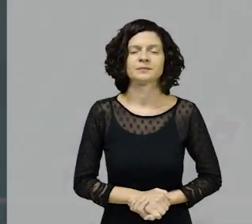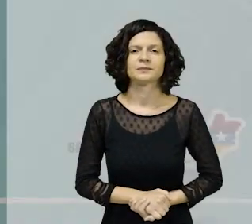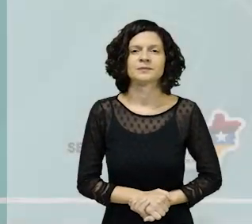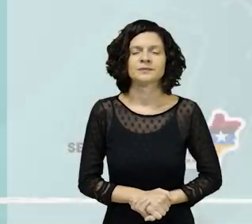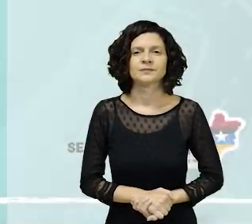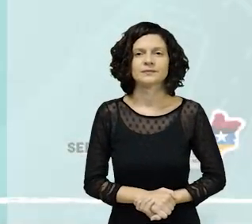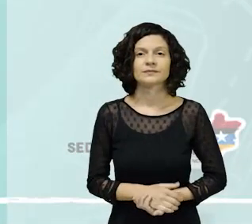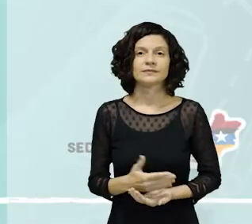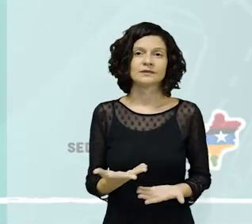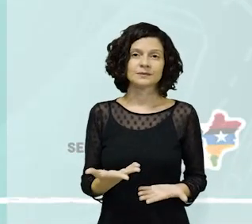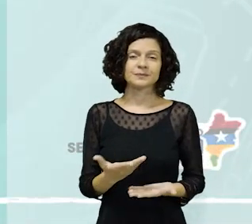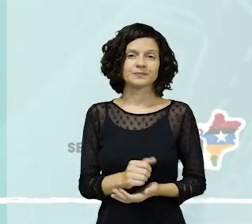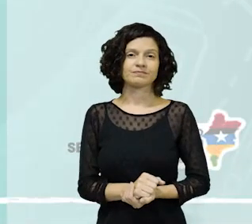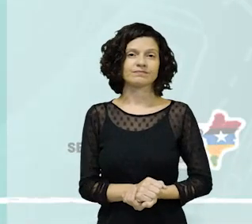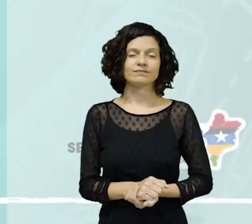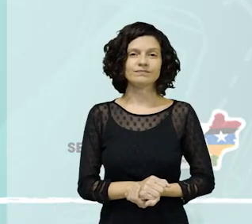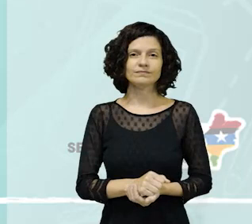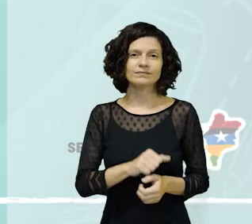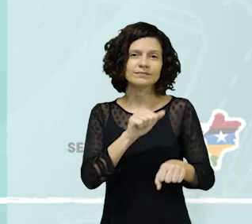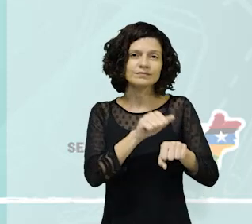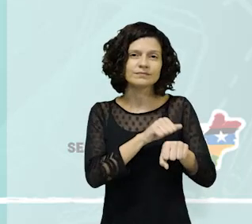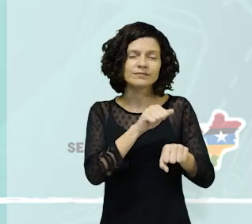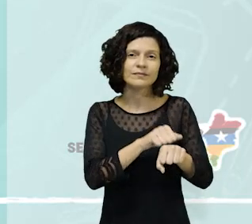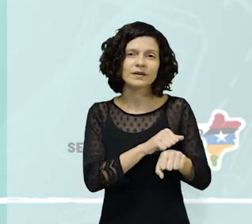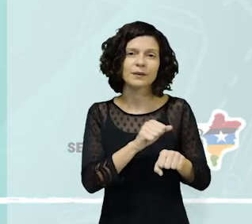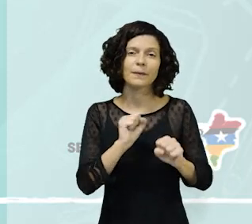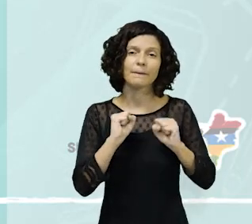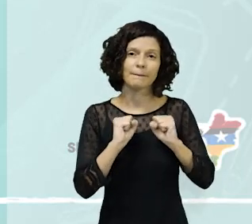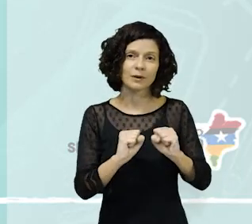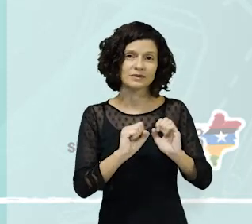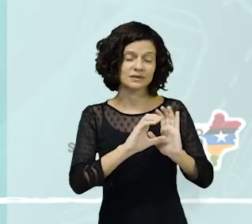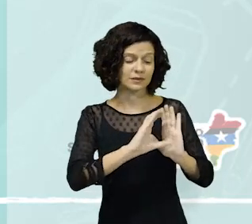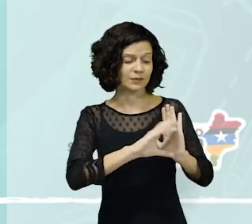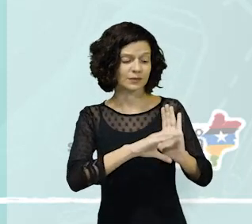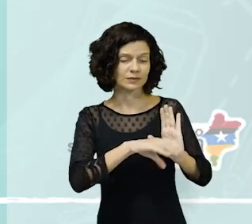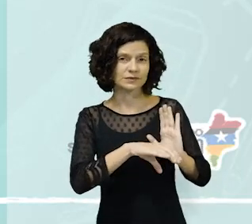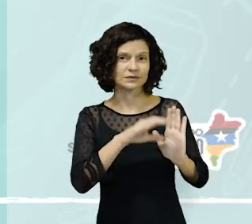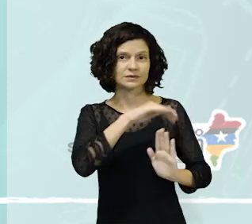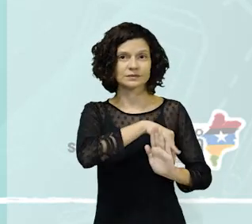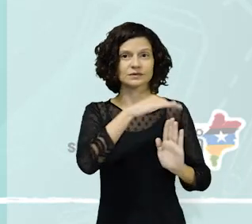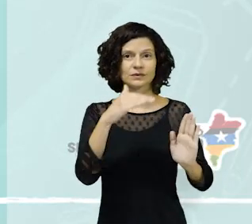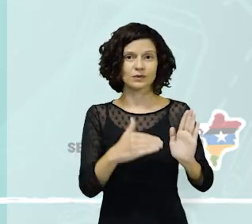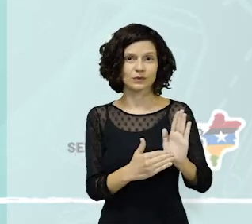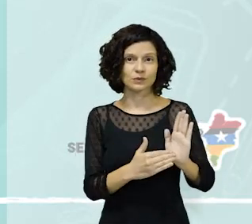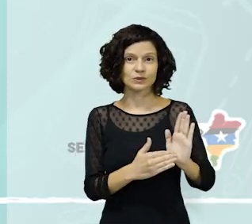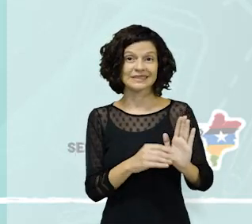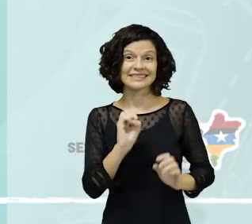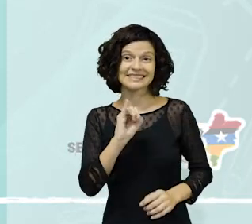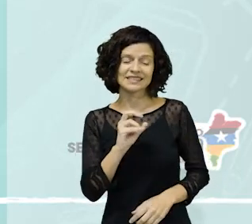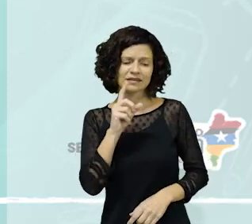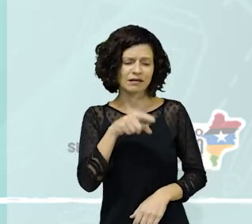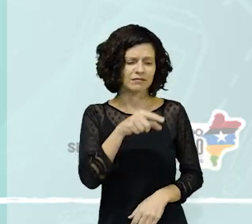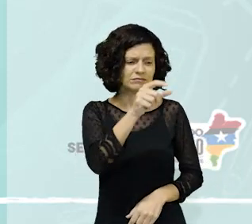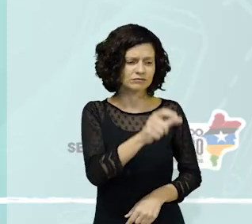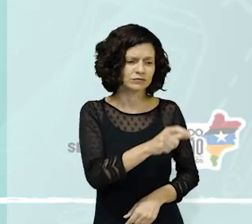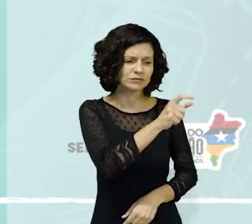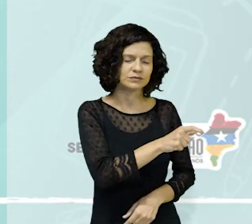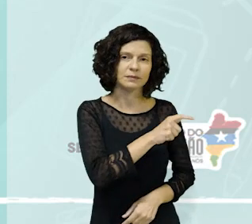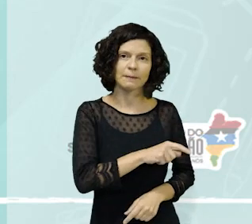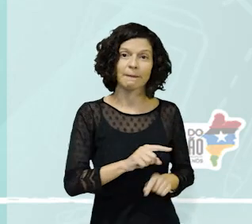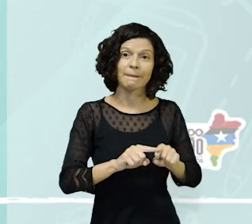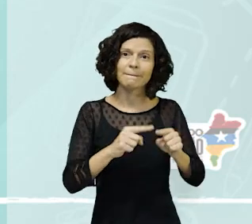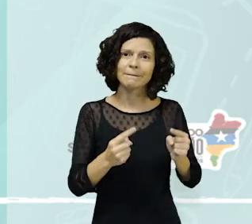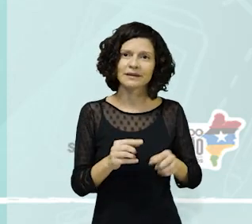relativa. Então, a pobreza pode ser percebida como um conceito absoluto no que se refere aos indivíduos. Mas a desigualdade, ela existe